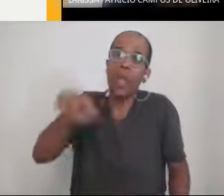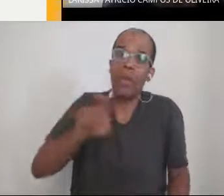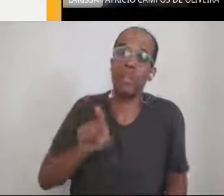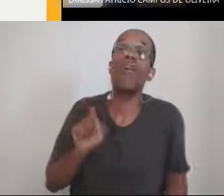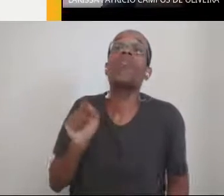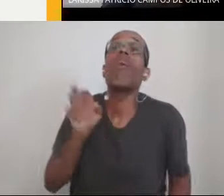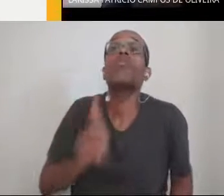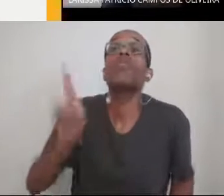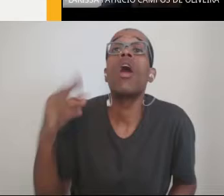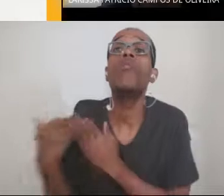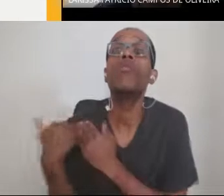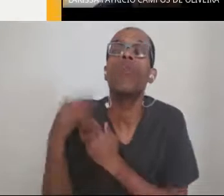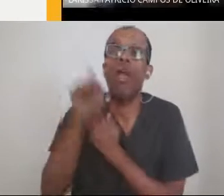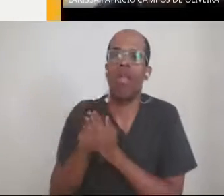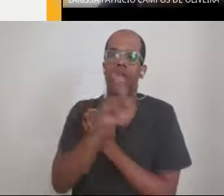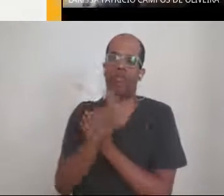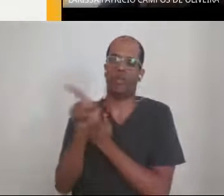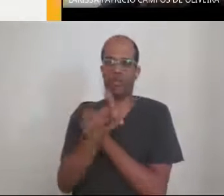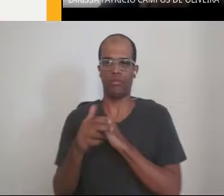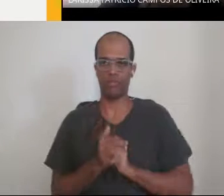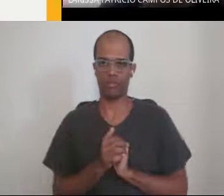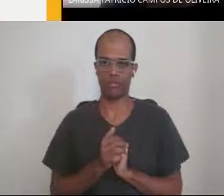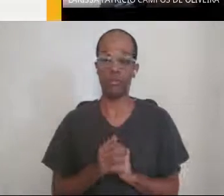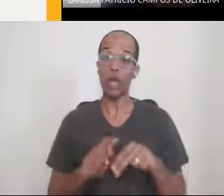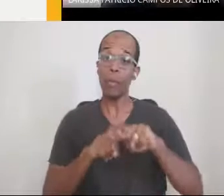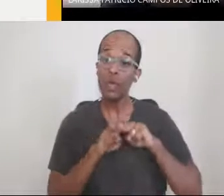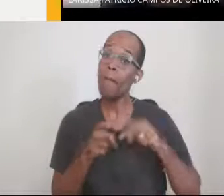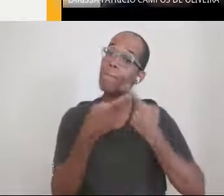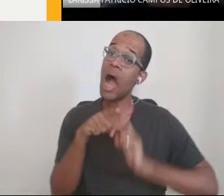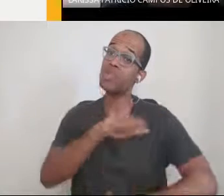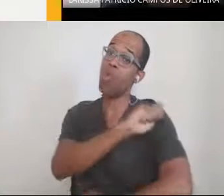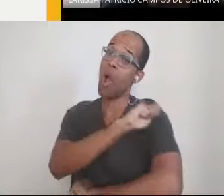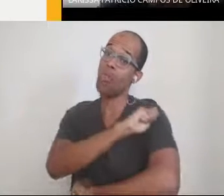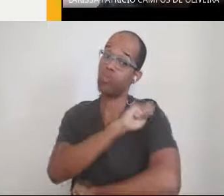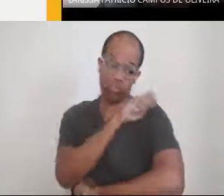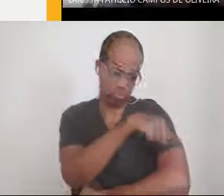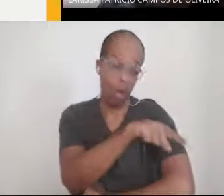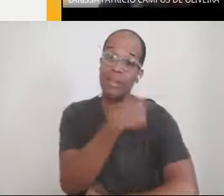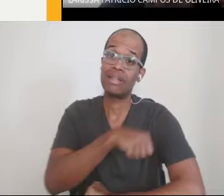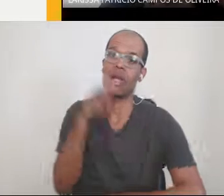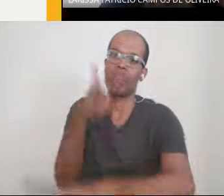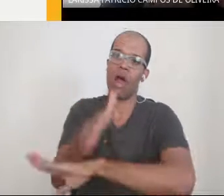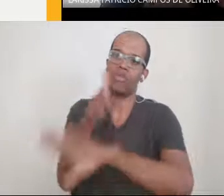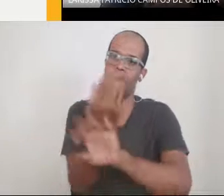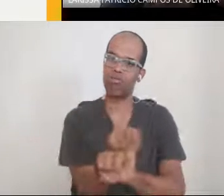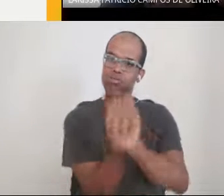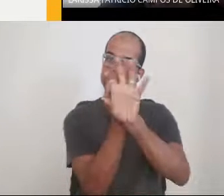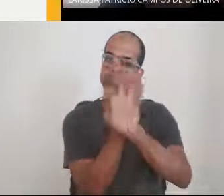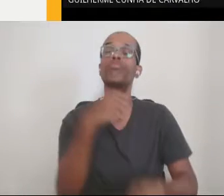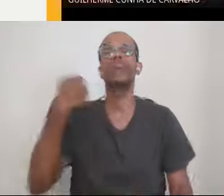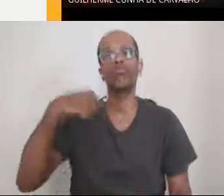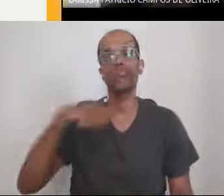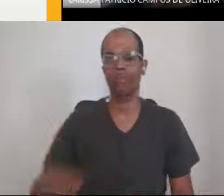que vai corrigir a atividade. Só que por isso que o aluno precisa participar do Meet, né, precisa participar dessa aula virtual, Uhum.